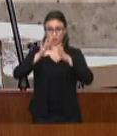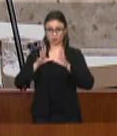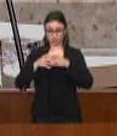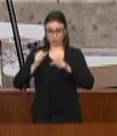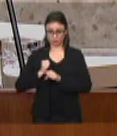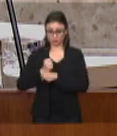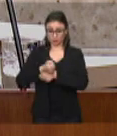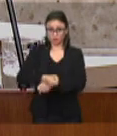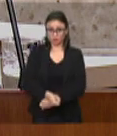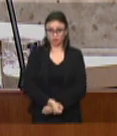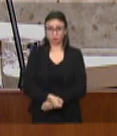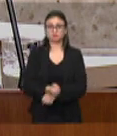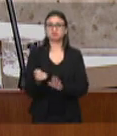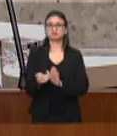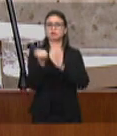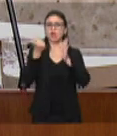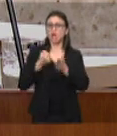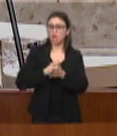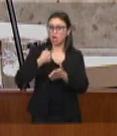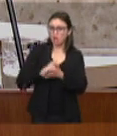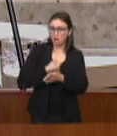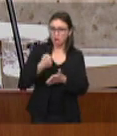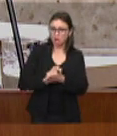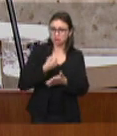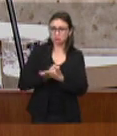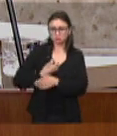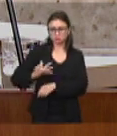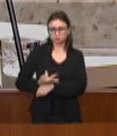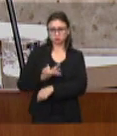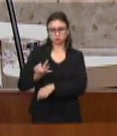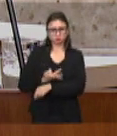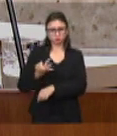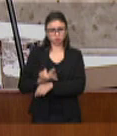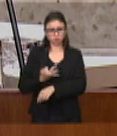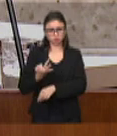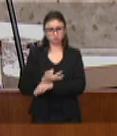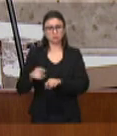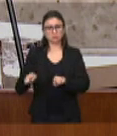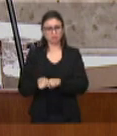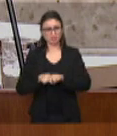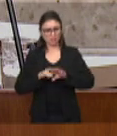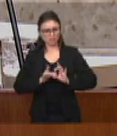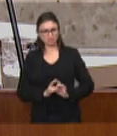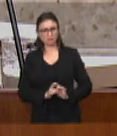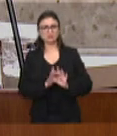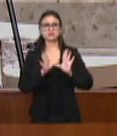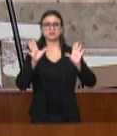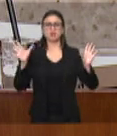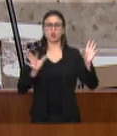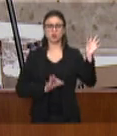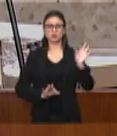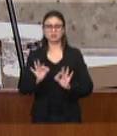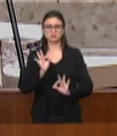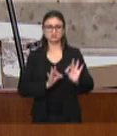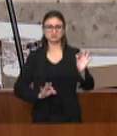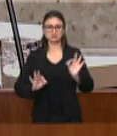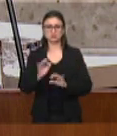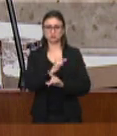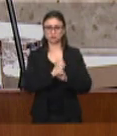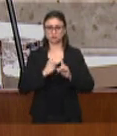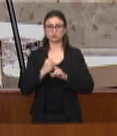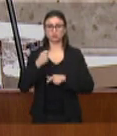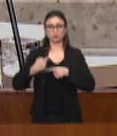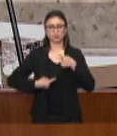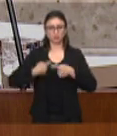Palmares, símbolo de luta, resistência e, sobretudo, de liberdade, de organização